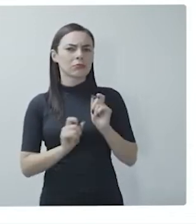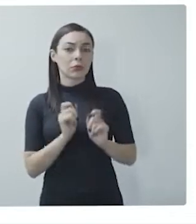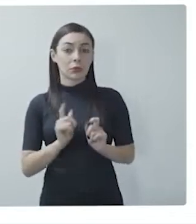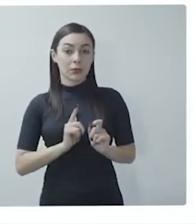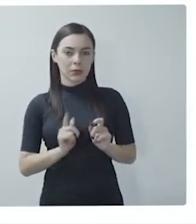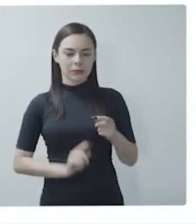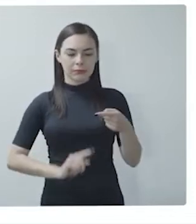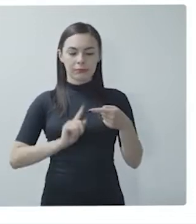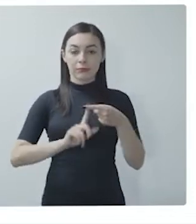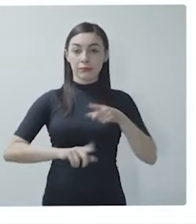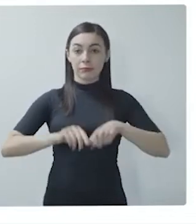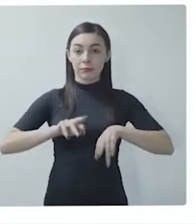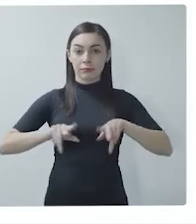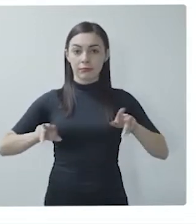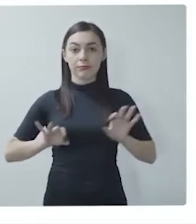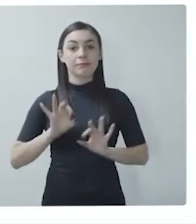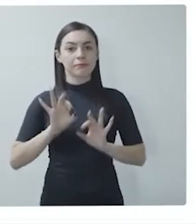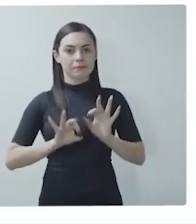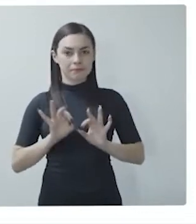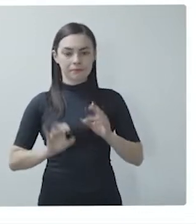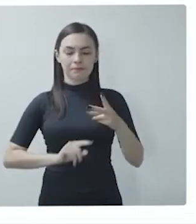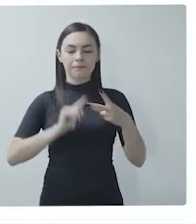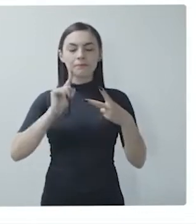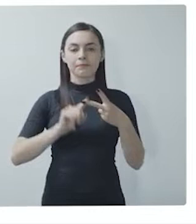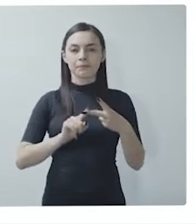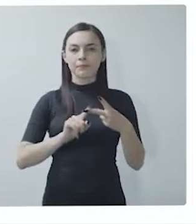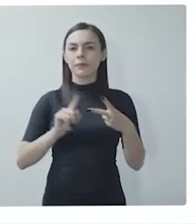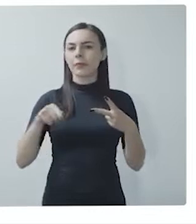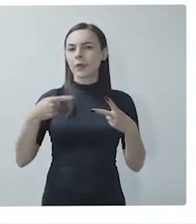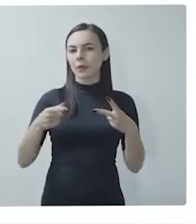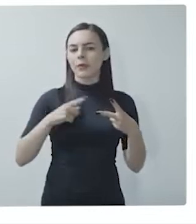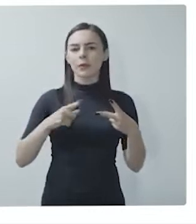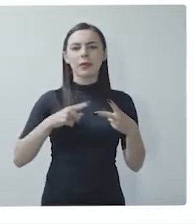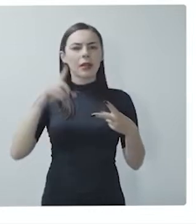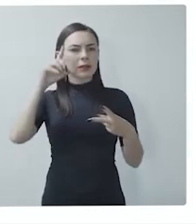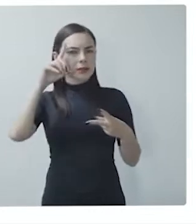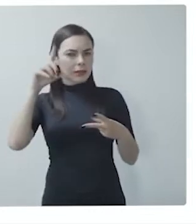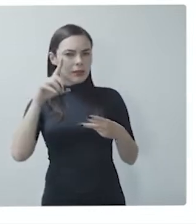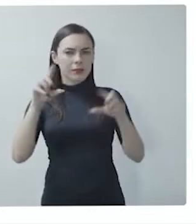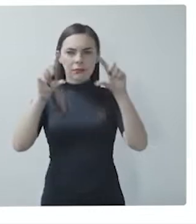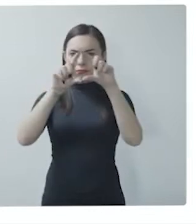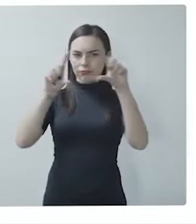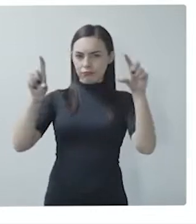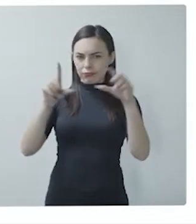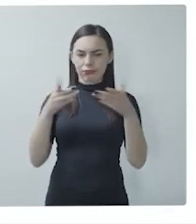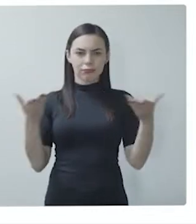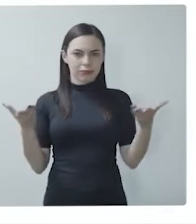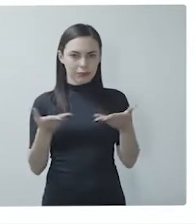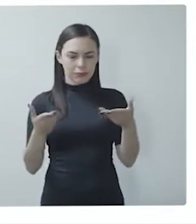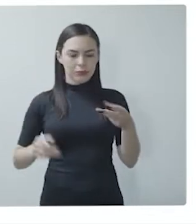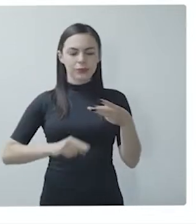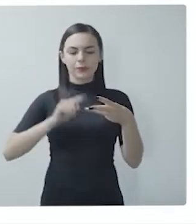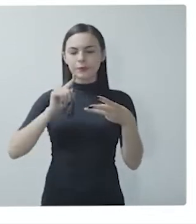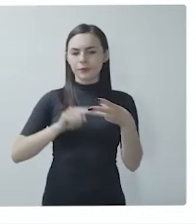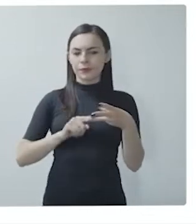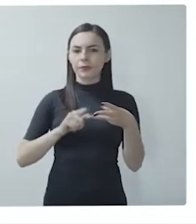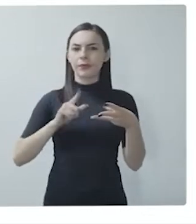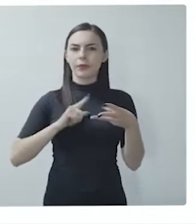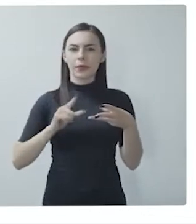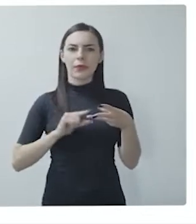nossos materiais, em seguida vamos fazer a data com o cabeçalho, vamos